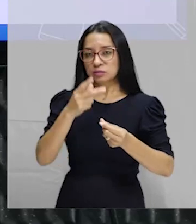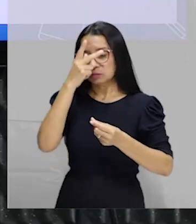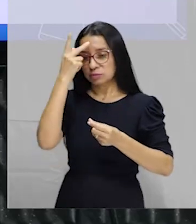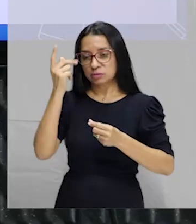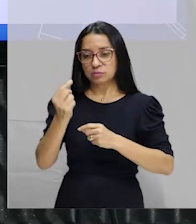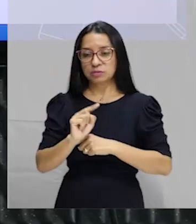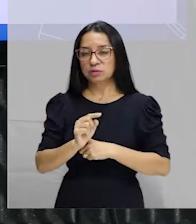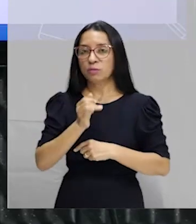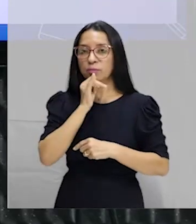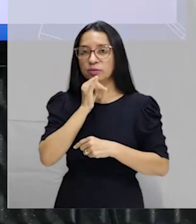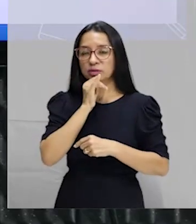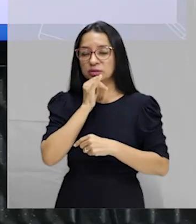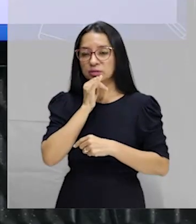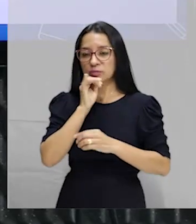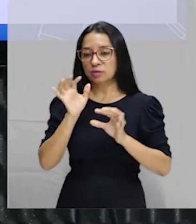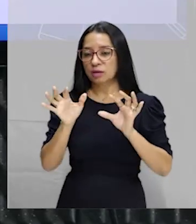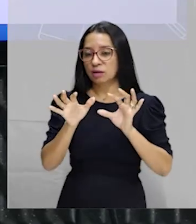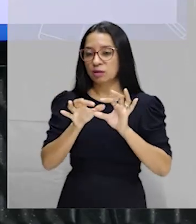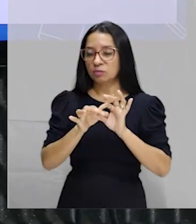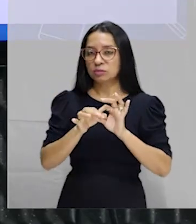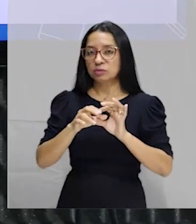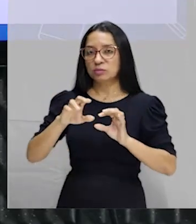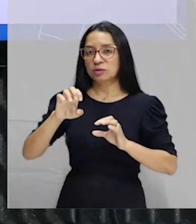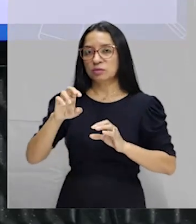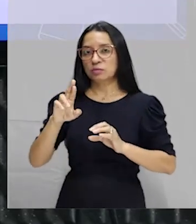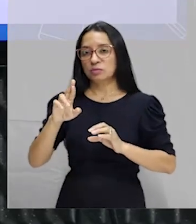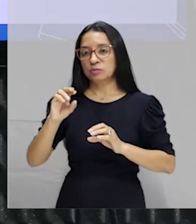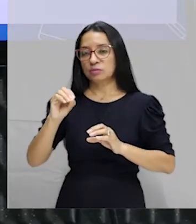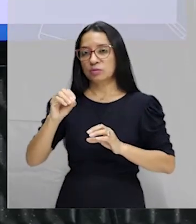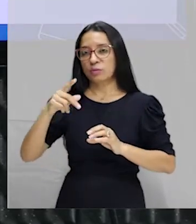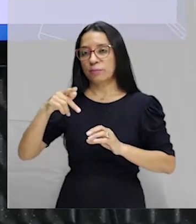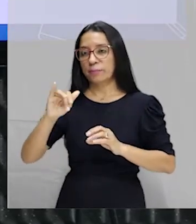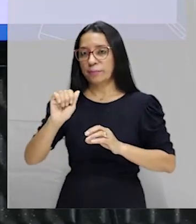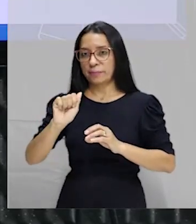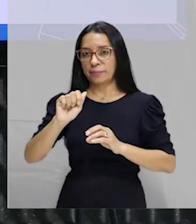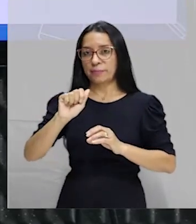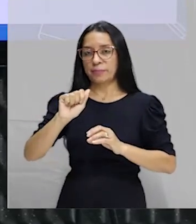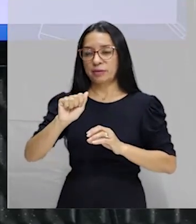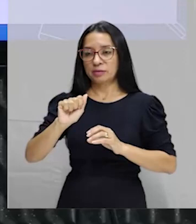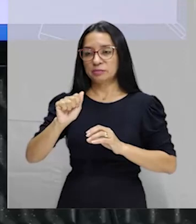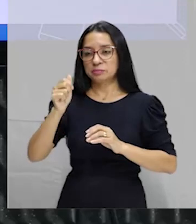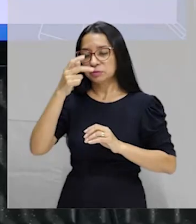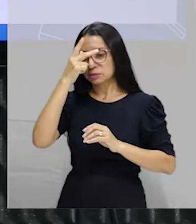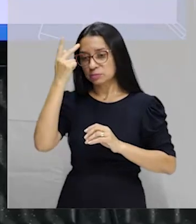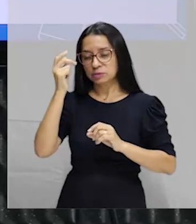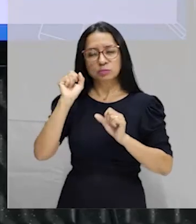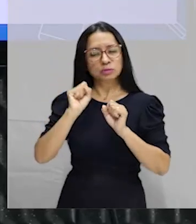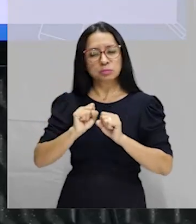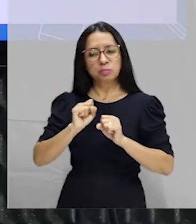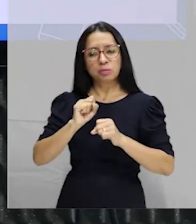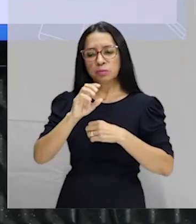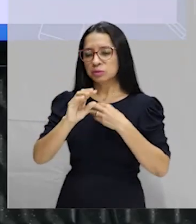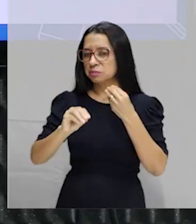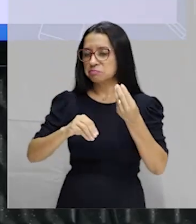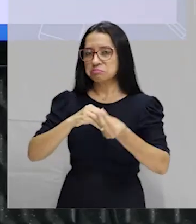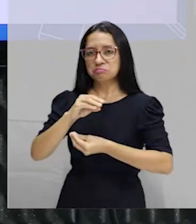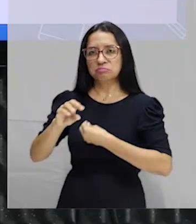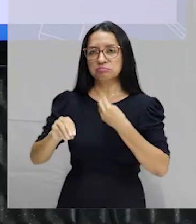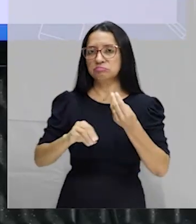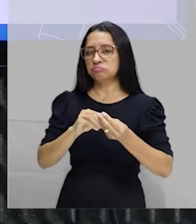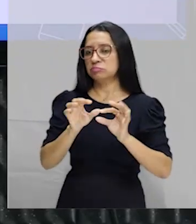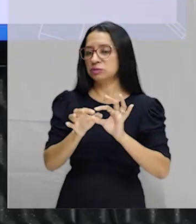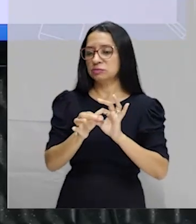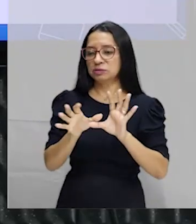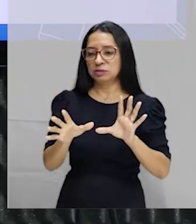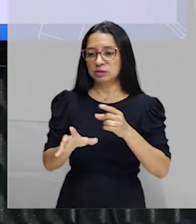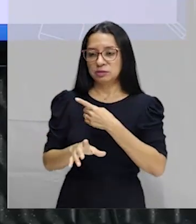exemplo, vou te dar o exemplo da União Europeia, né, que é um mercado comum. Lá as pessoas podem circular livremente entre os países integrantes da União Europeia. O